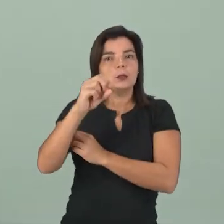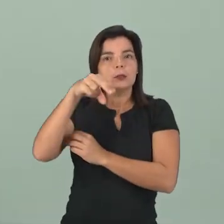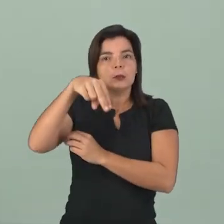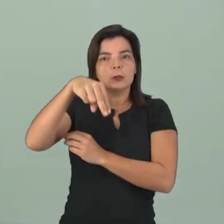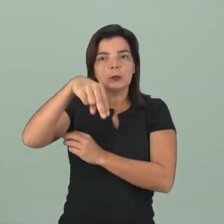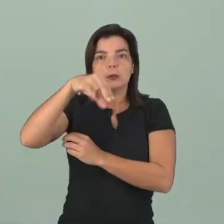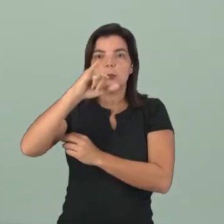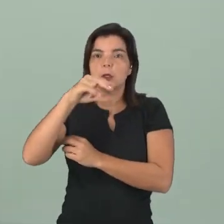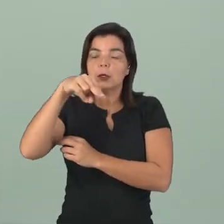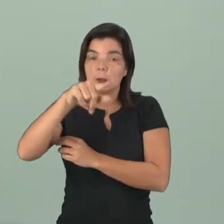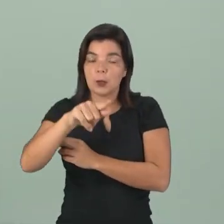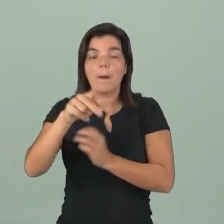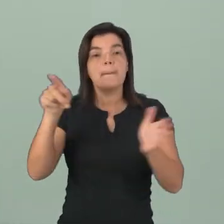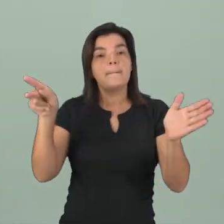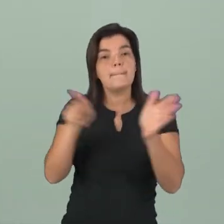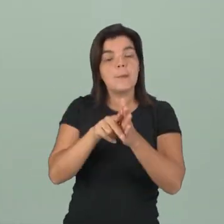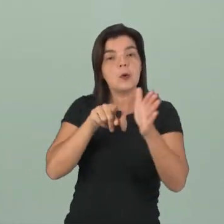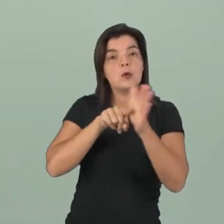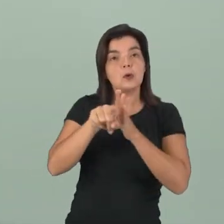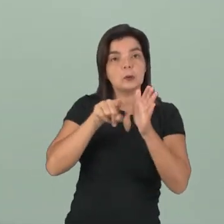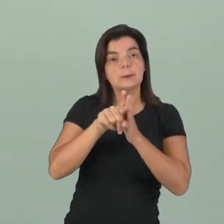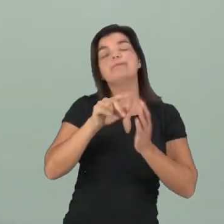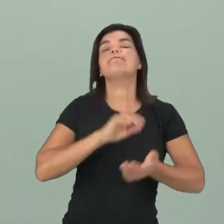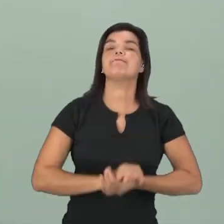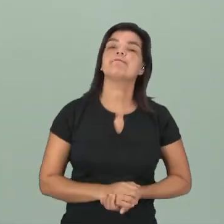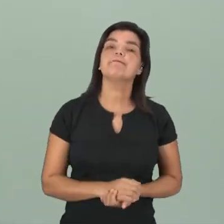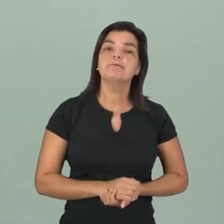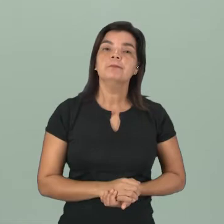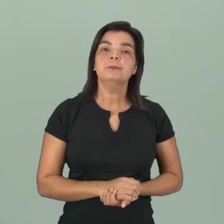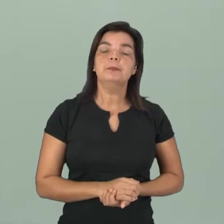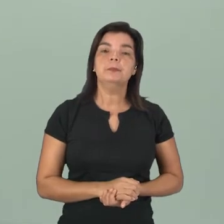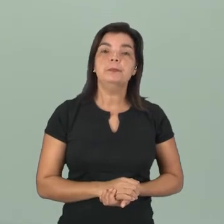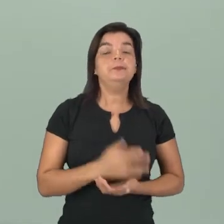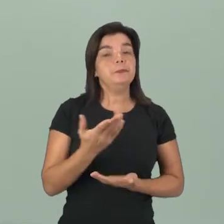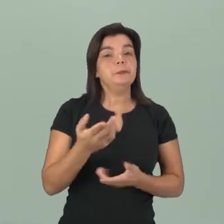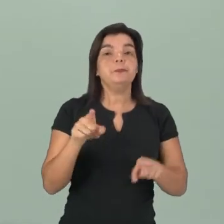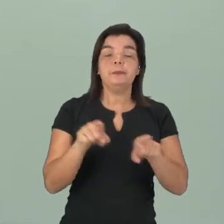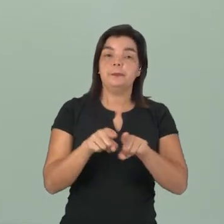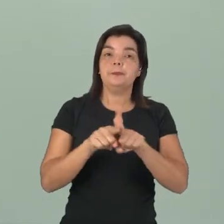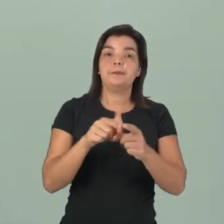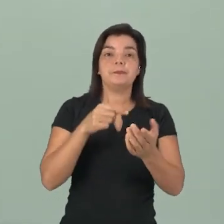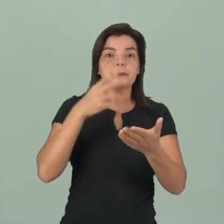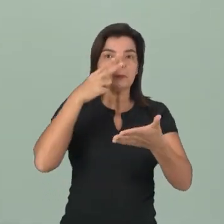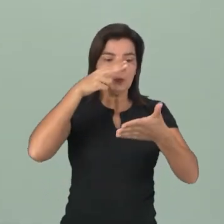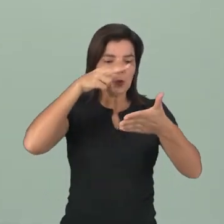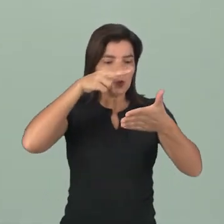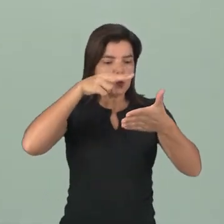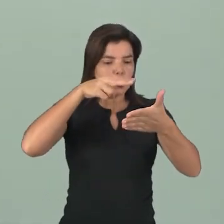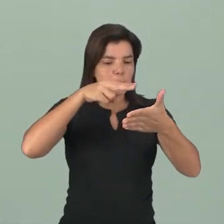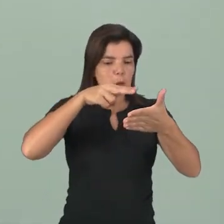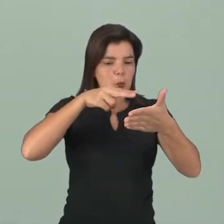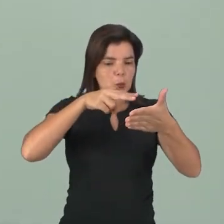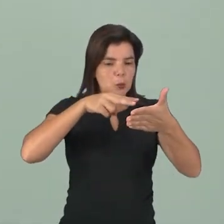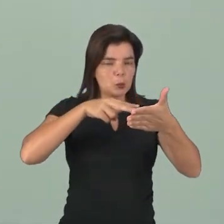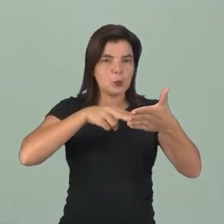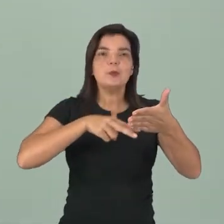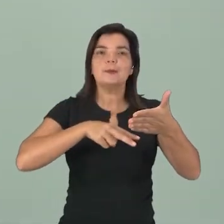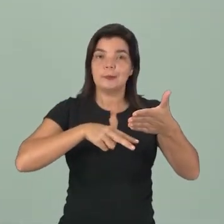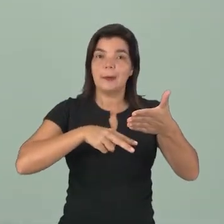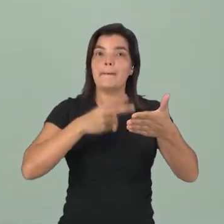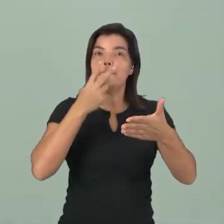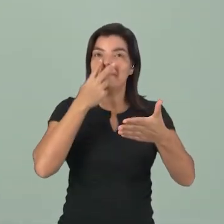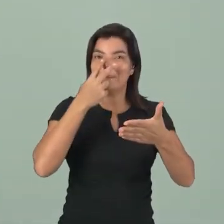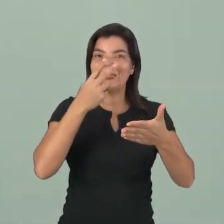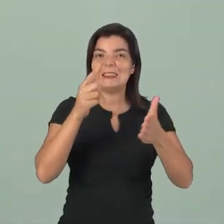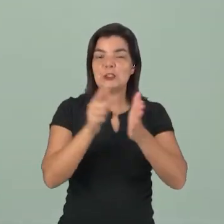informações específicas do enunciado, chama-se scanner, né? Que é como o nome sugere, você vai escanear ali pelo texto, tá, galerinha?